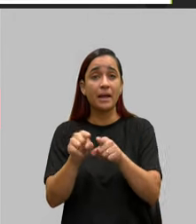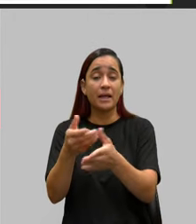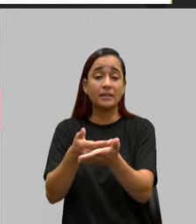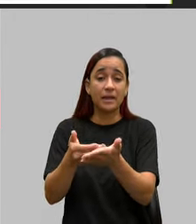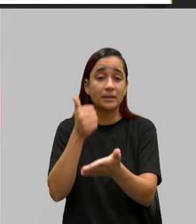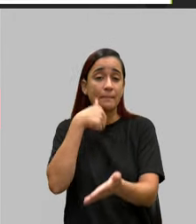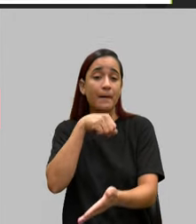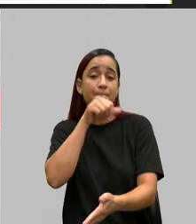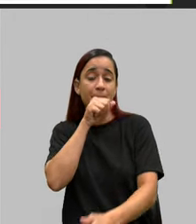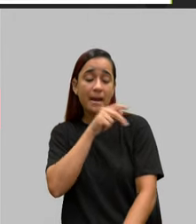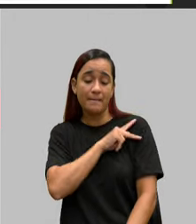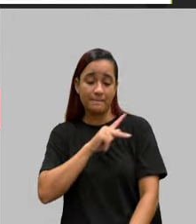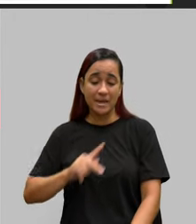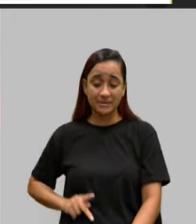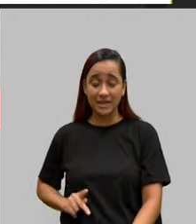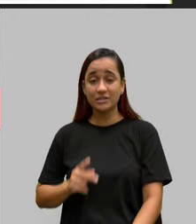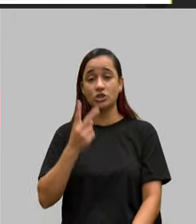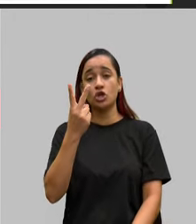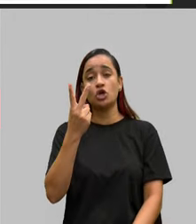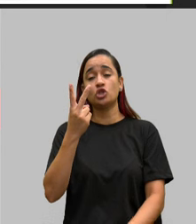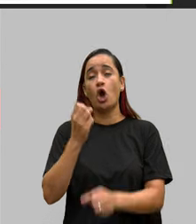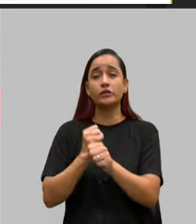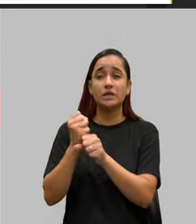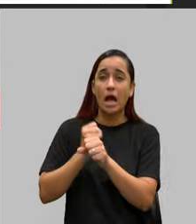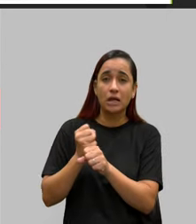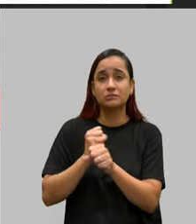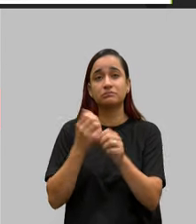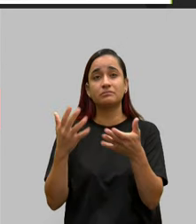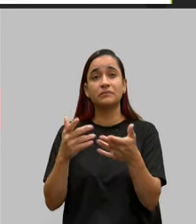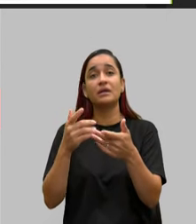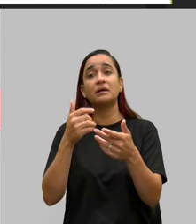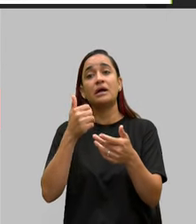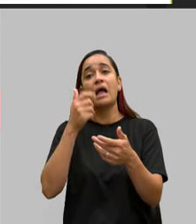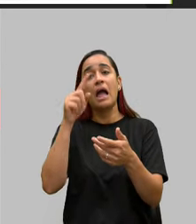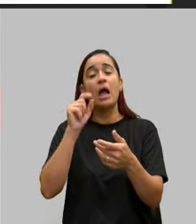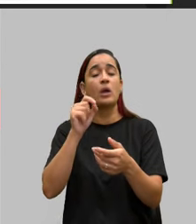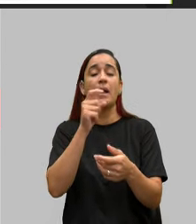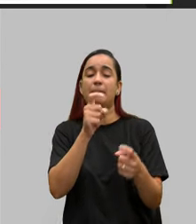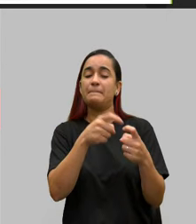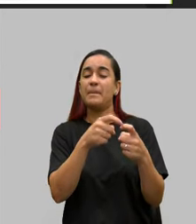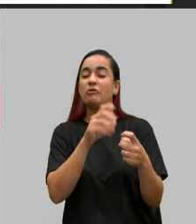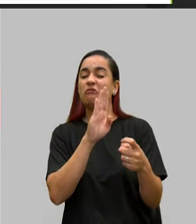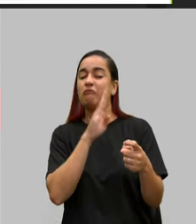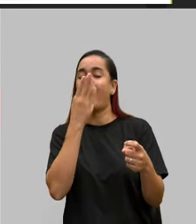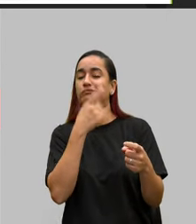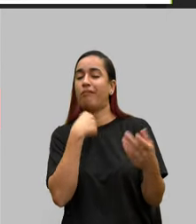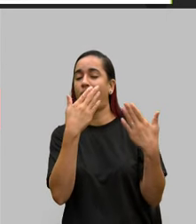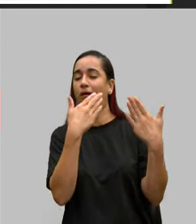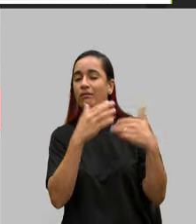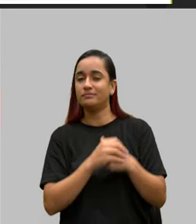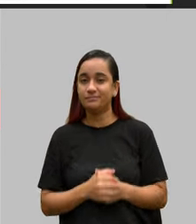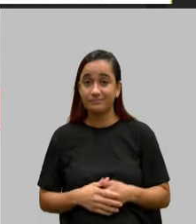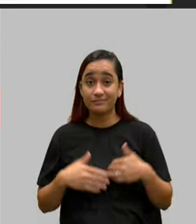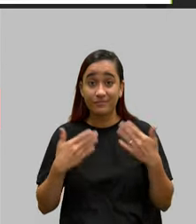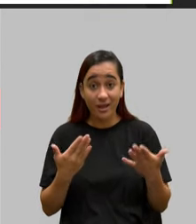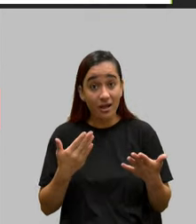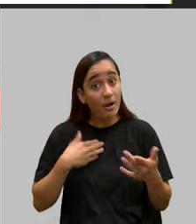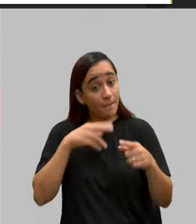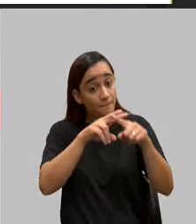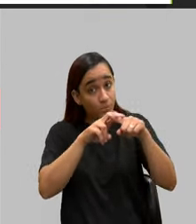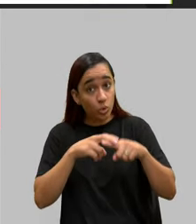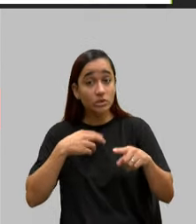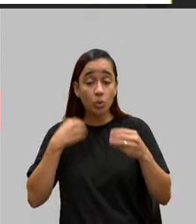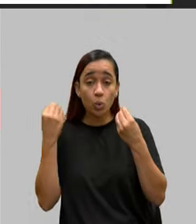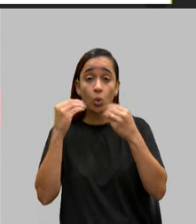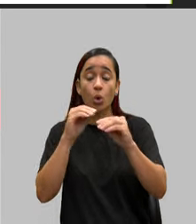comela de AVC esse Doutor aí só pode ser um picareta Então por causa disso eu coloco esse k code que me